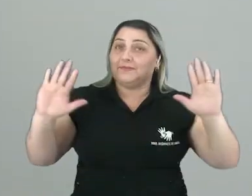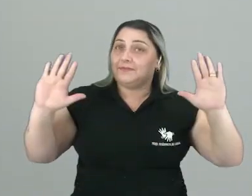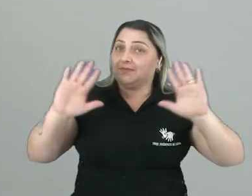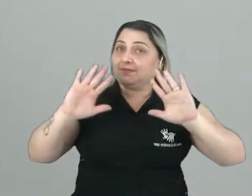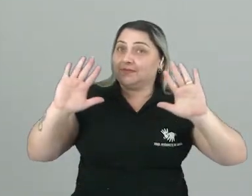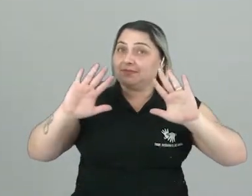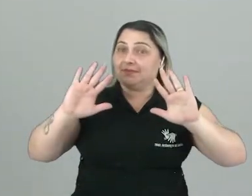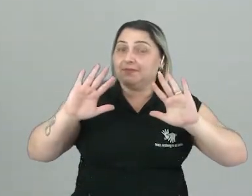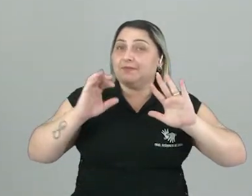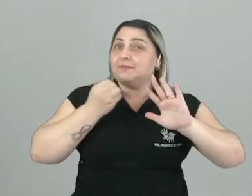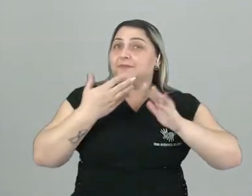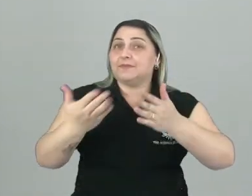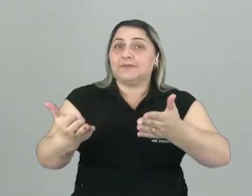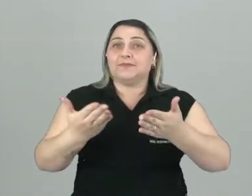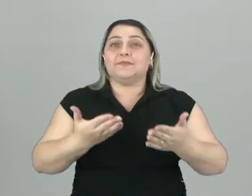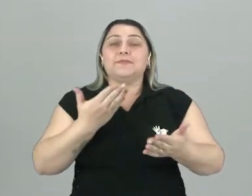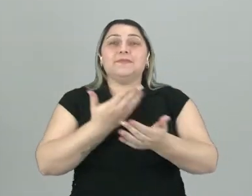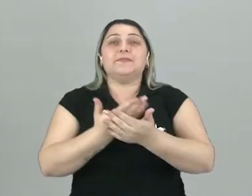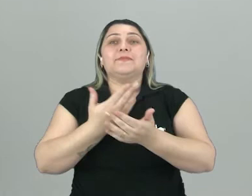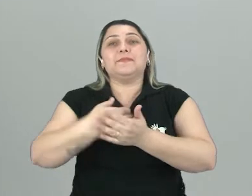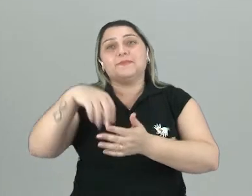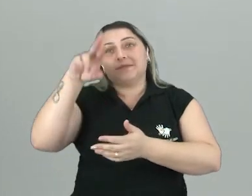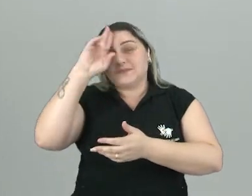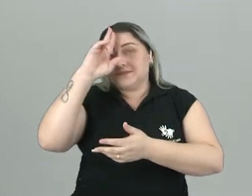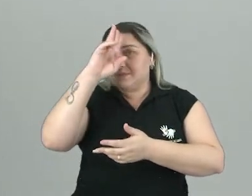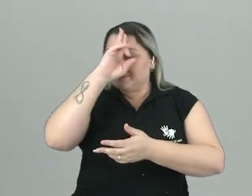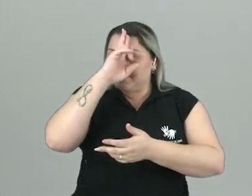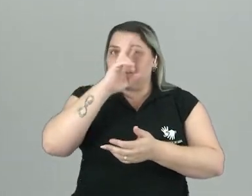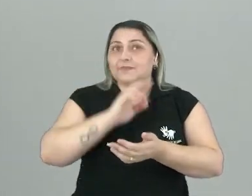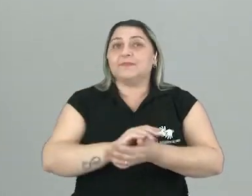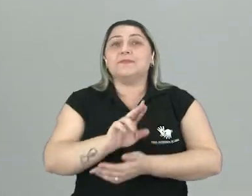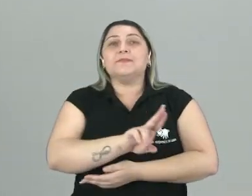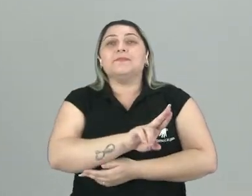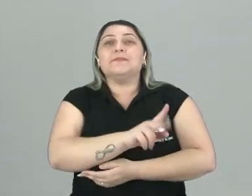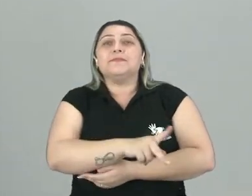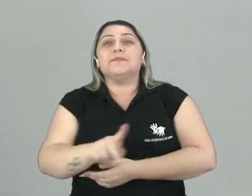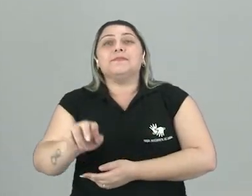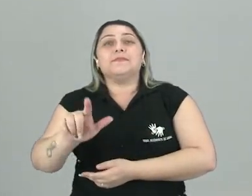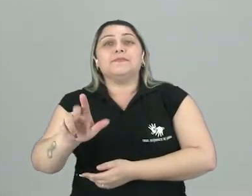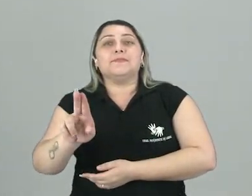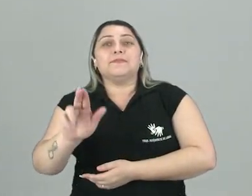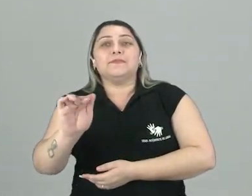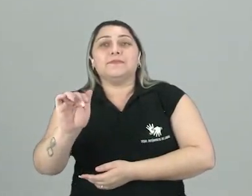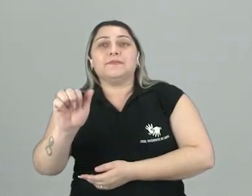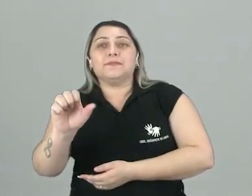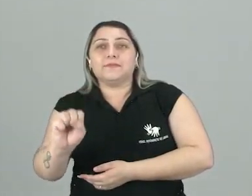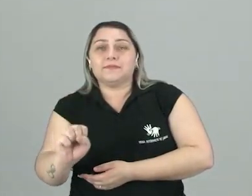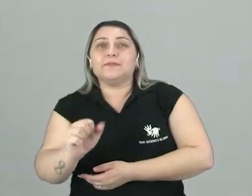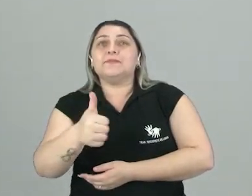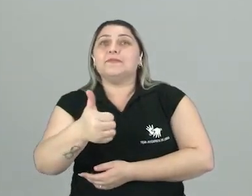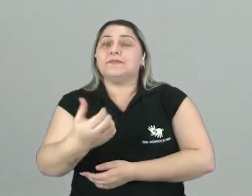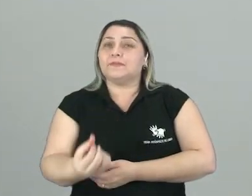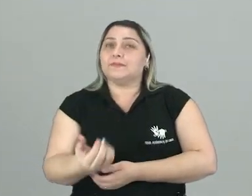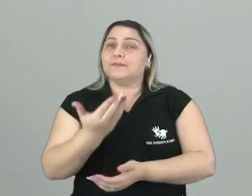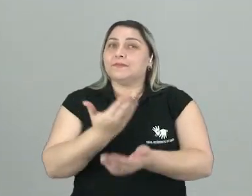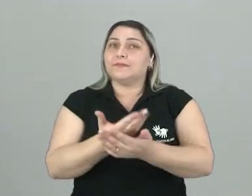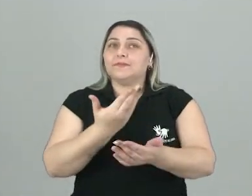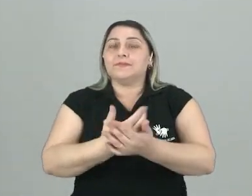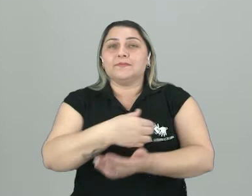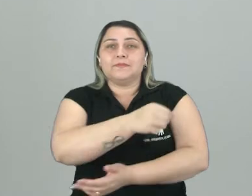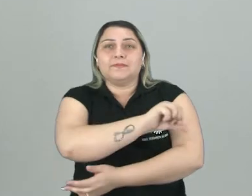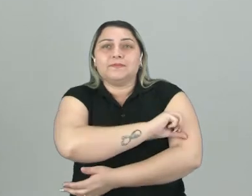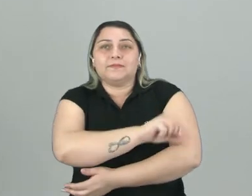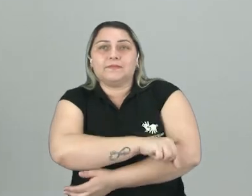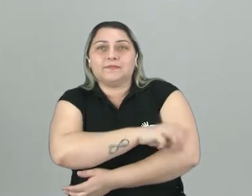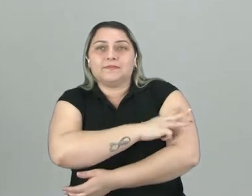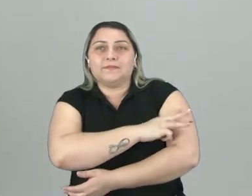Oi, galerinha, sejam muito bem-vindos a mais uma aula de História. Eu sou o professor Lucas e já estamos na nossa 16ª aula para o nono